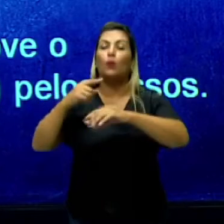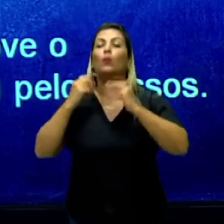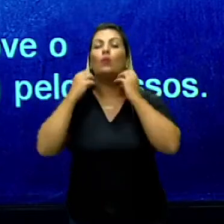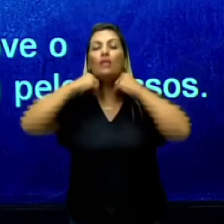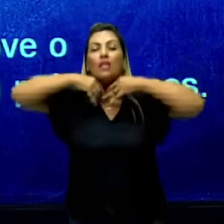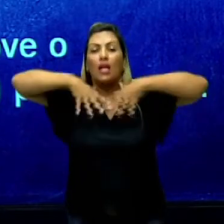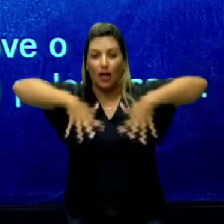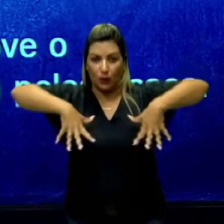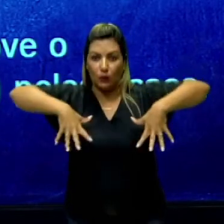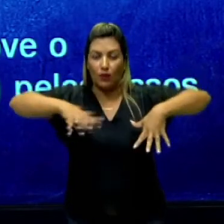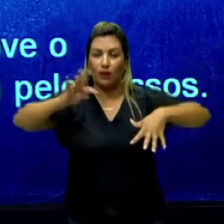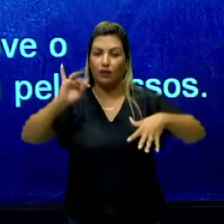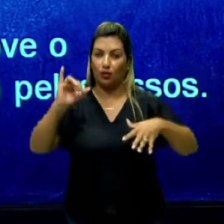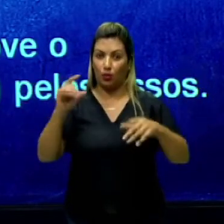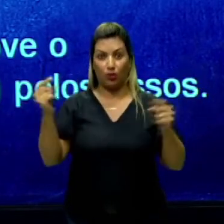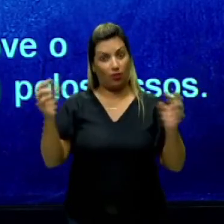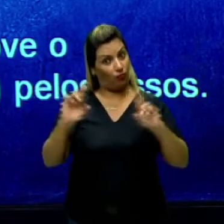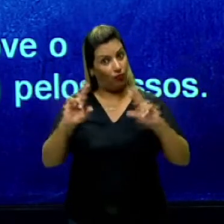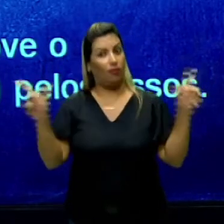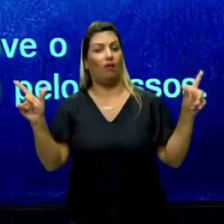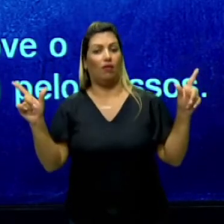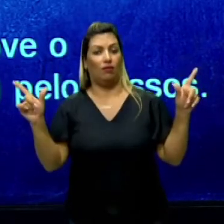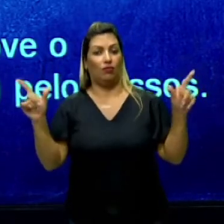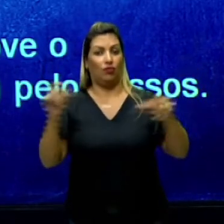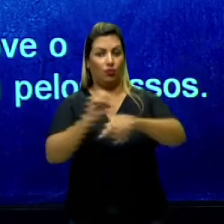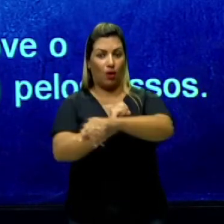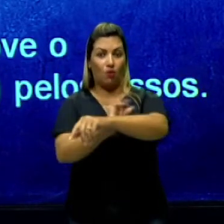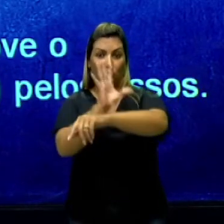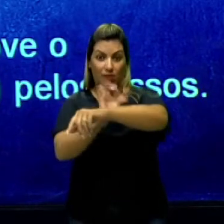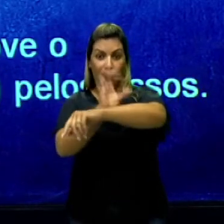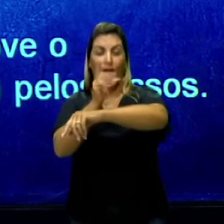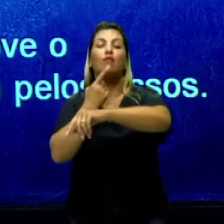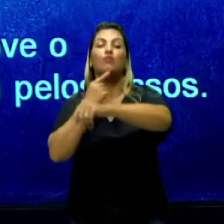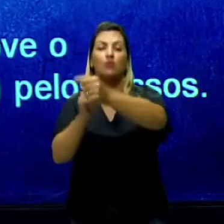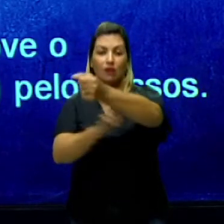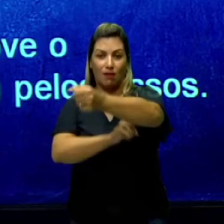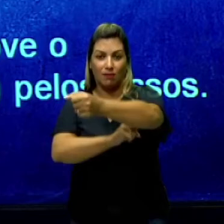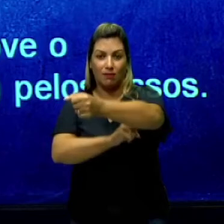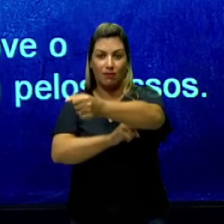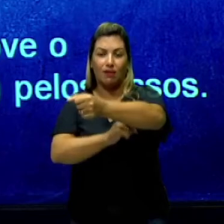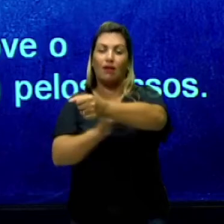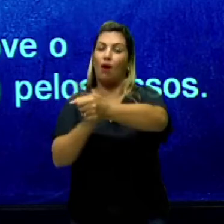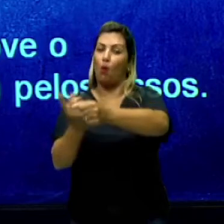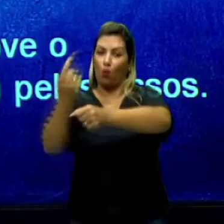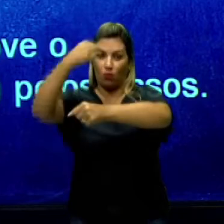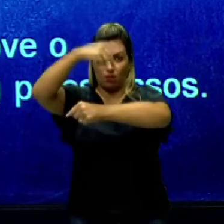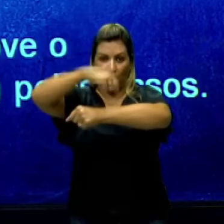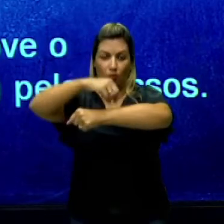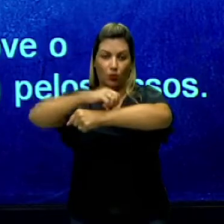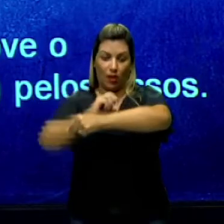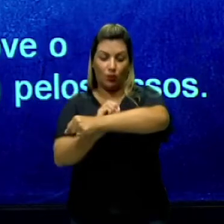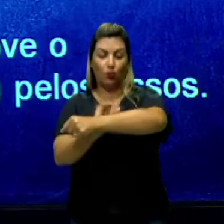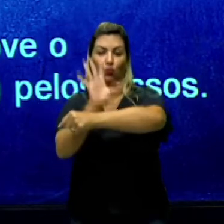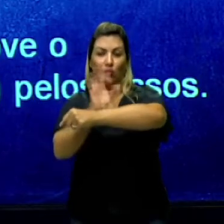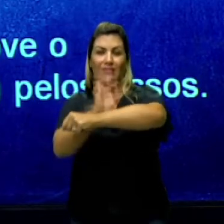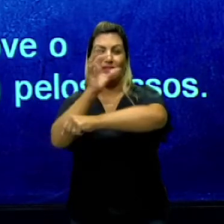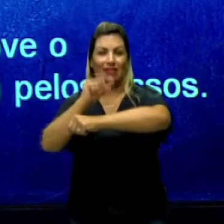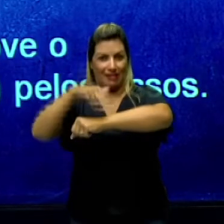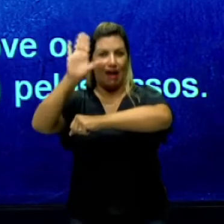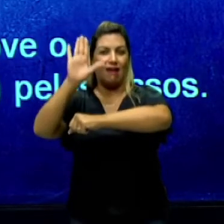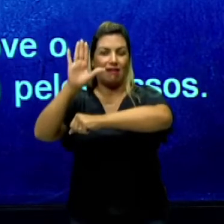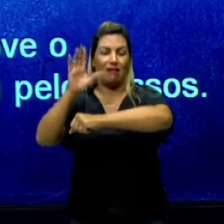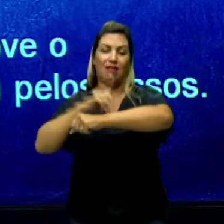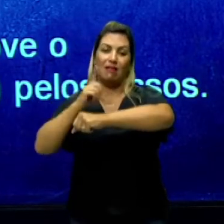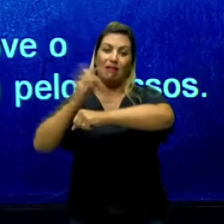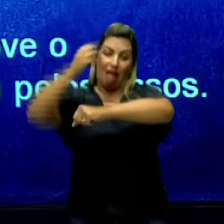é mais ou menos o contrário disso. Em vez do cálcio sair do sangue e se concentrar no osso, vai ser o contrário, vai sair do osso e vai